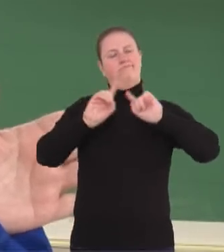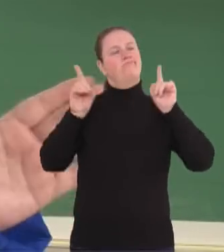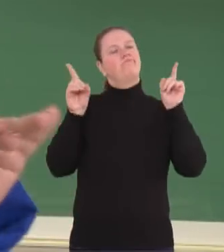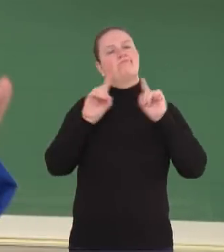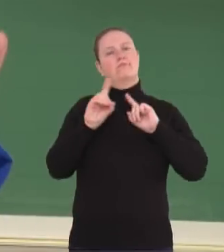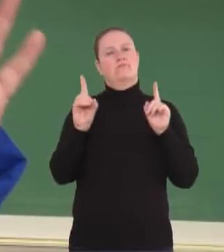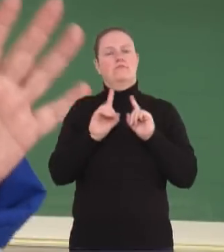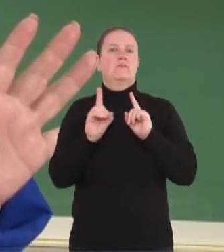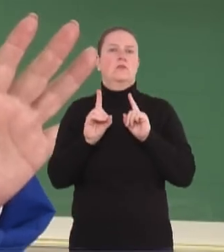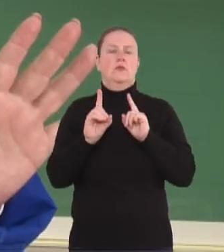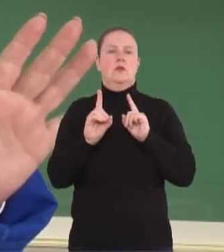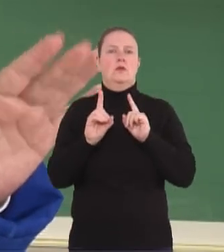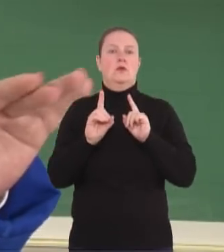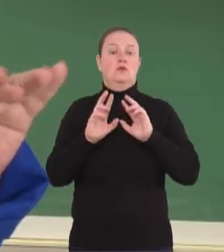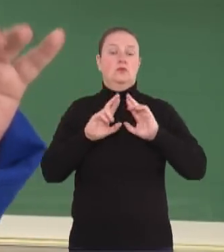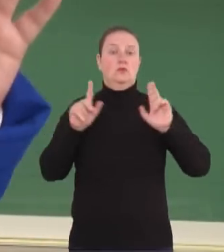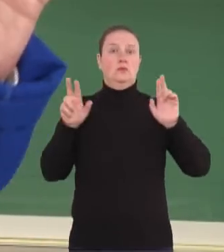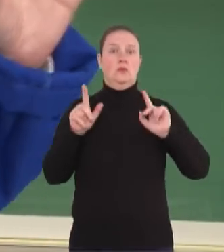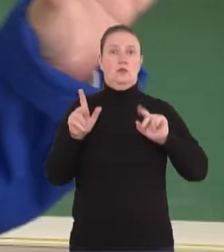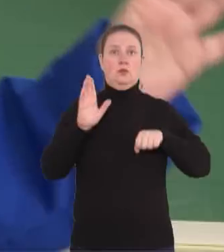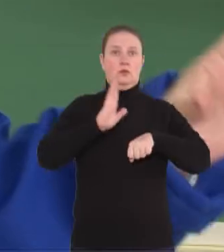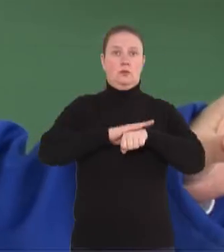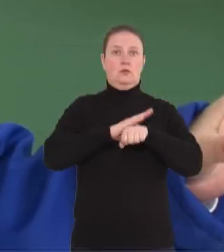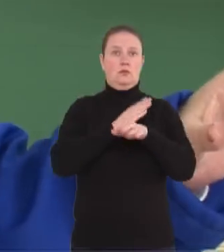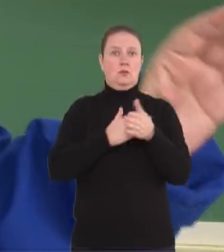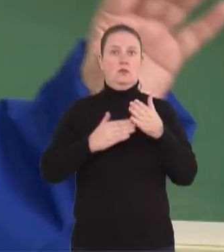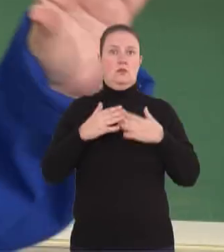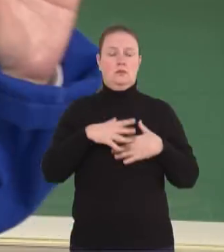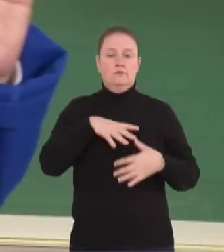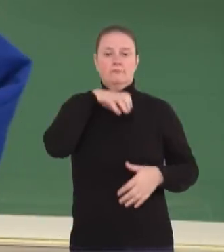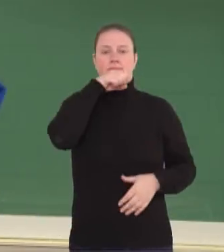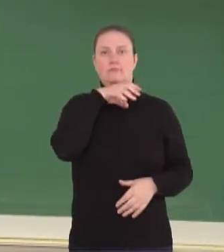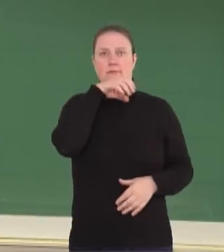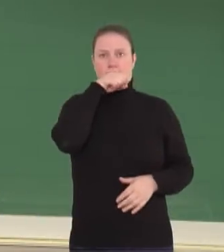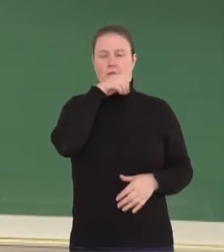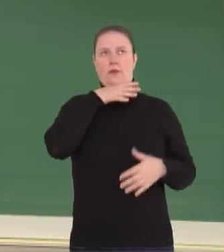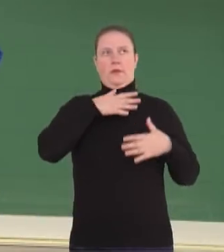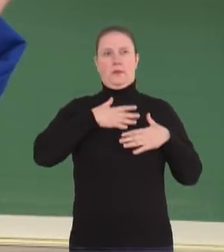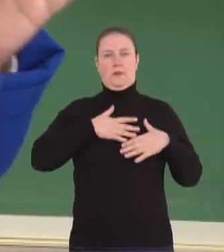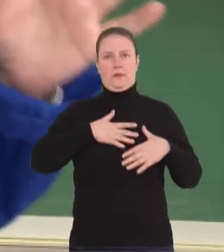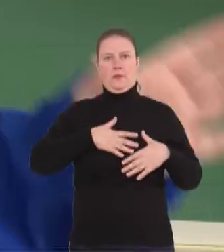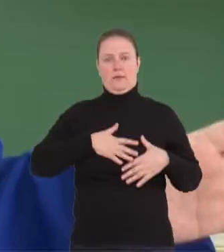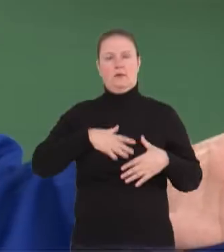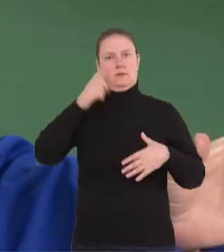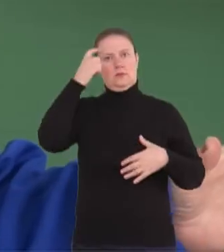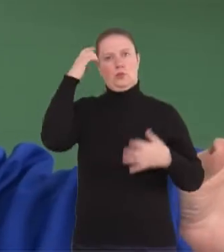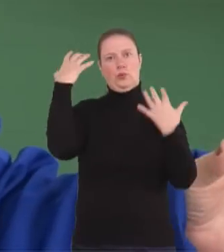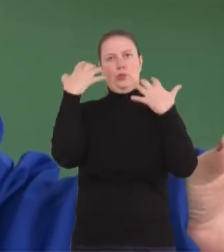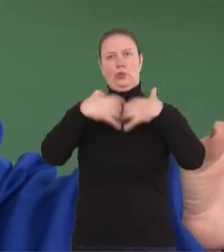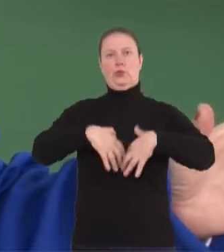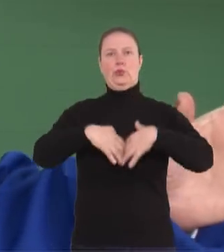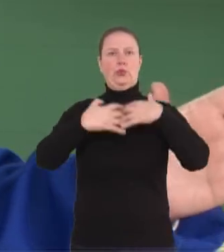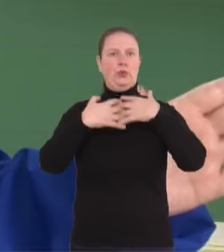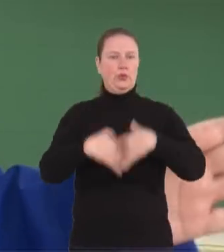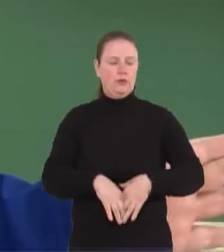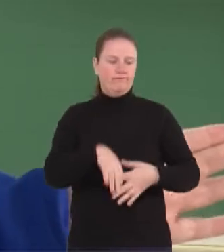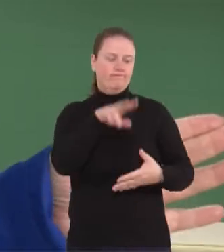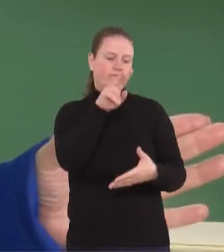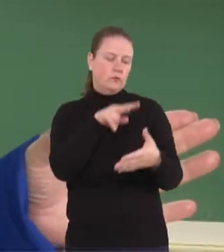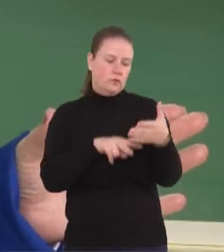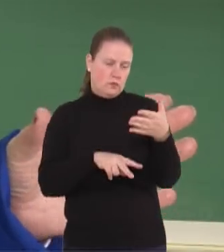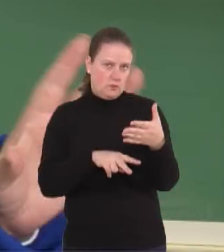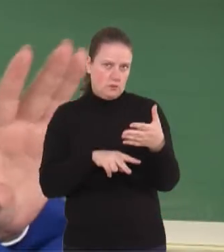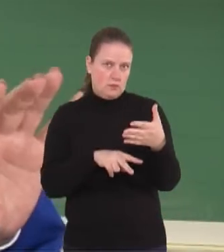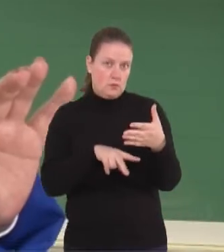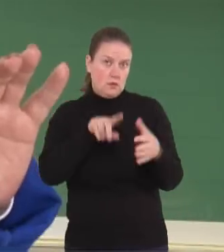ele requer do leitor ali um tempo maior de respirar, né, e também um tempo maior de reflexão sobre o que ele acabou de ler.